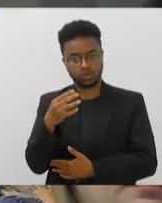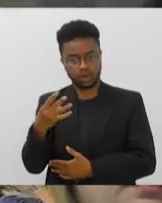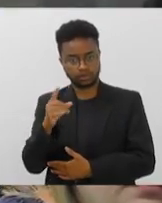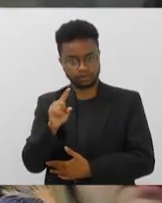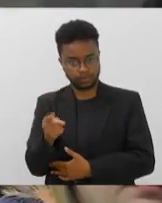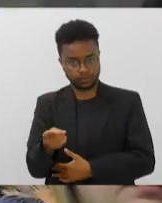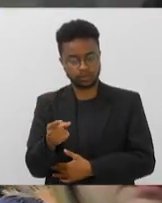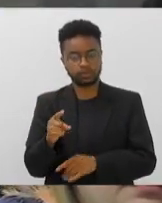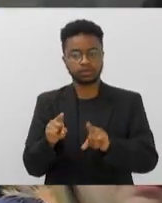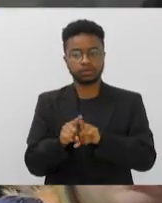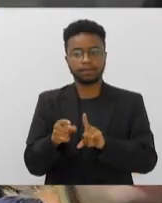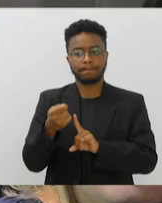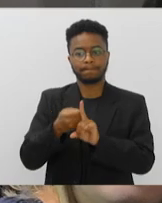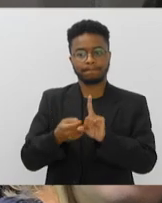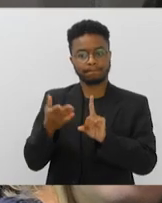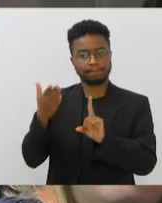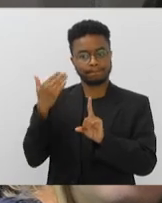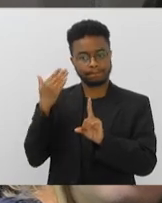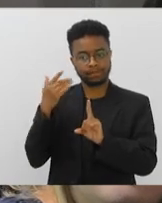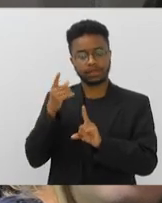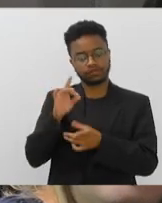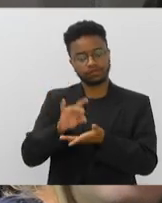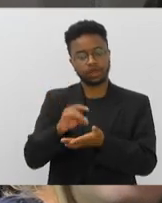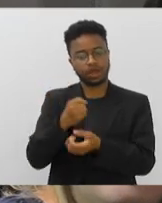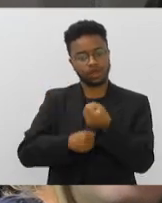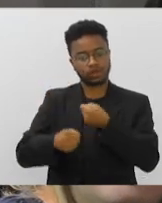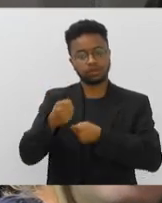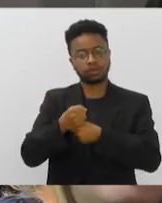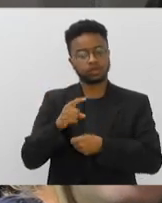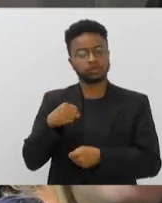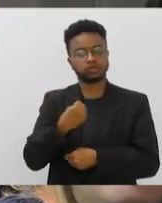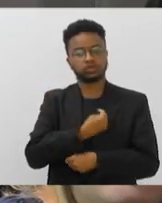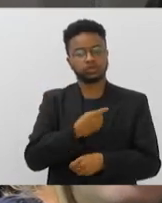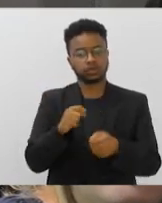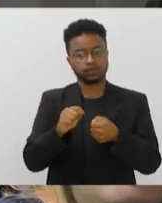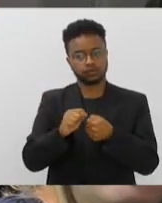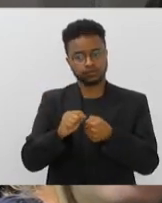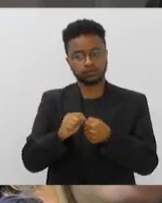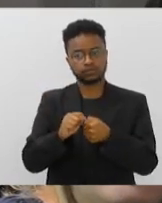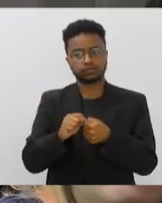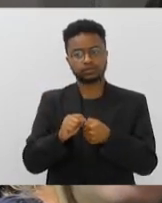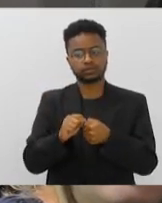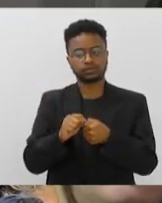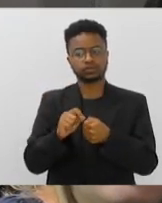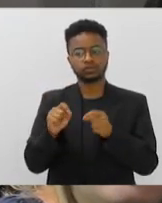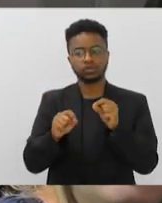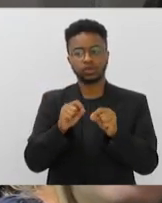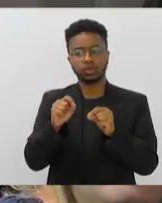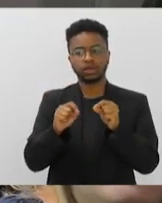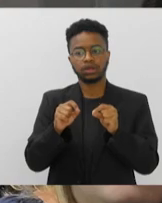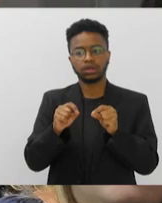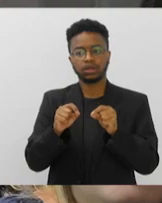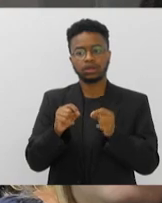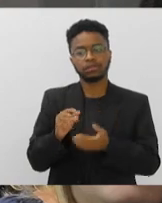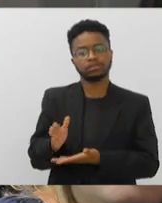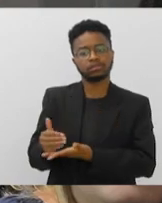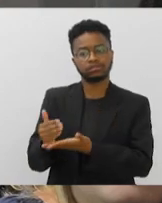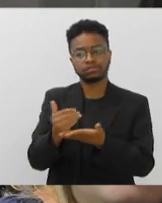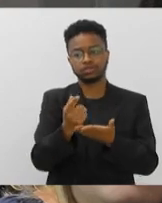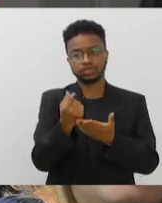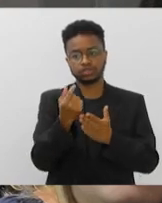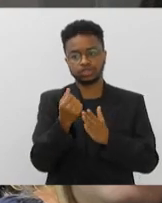passado eh Na verdade o ano passado todo nós fizemos essa essa questão de captação de recursos